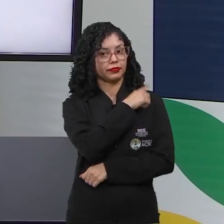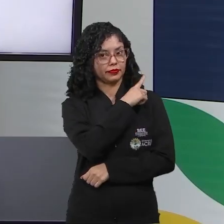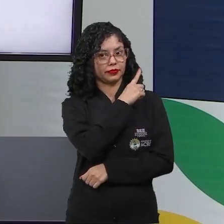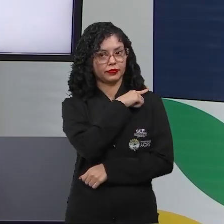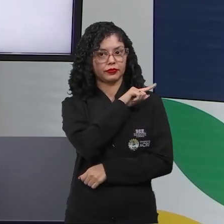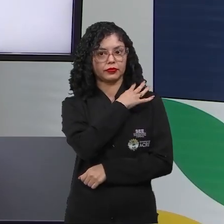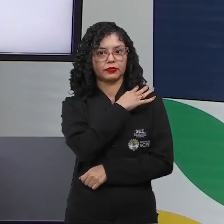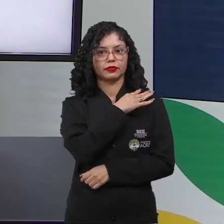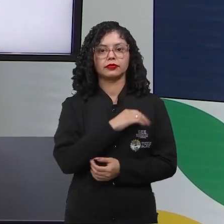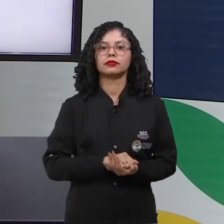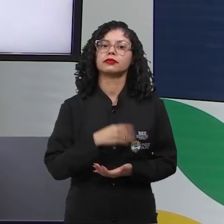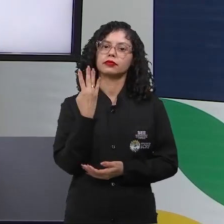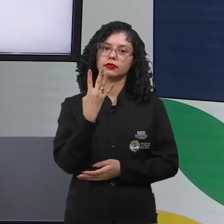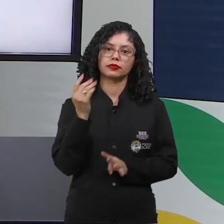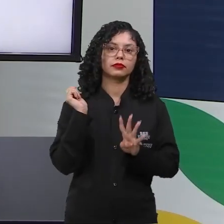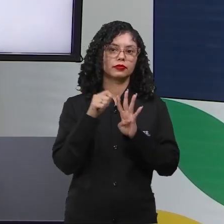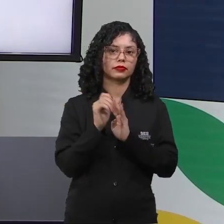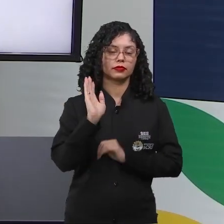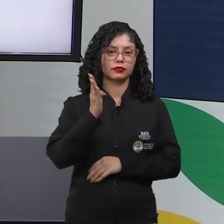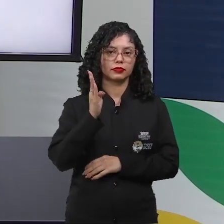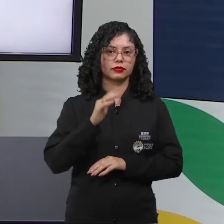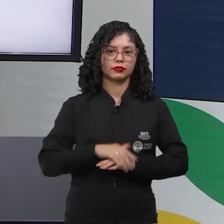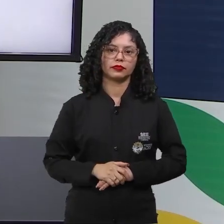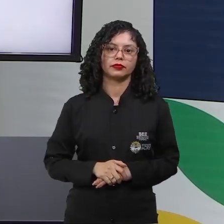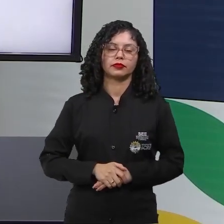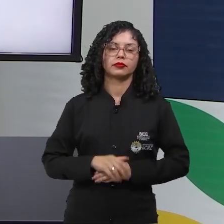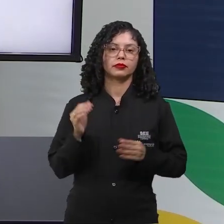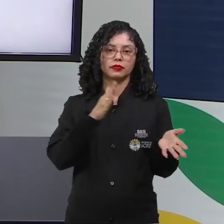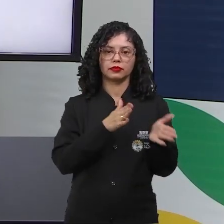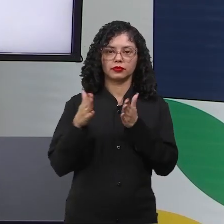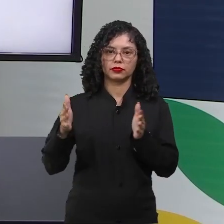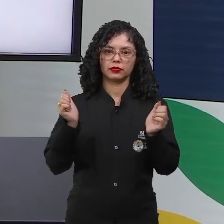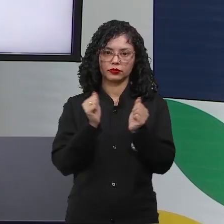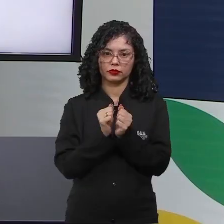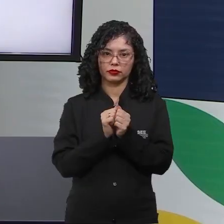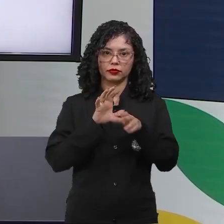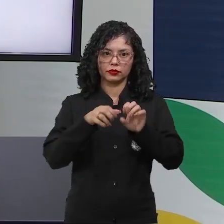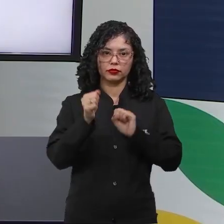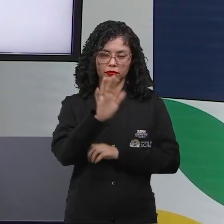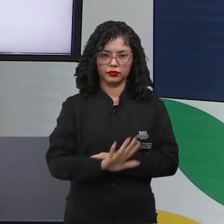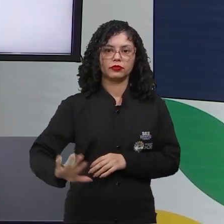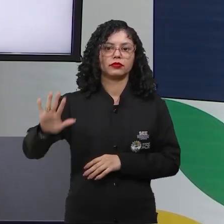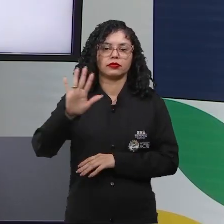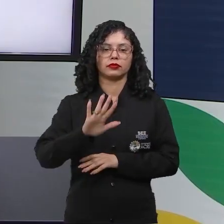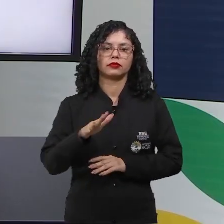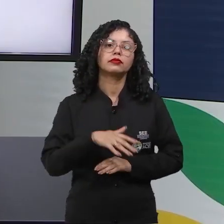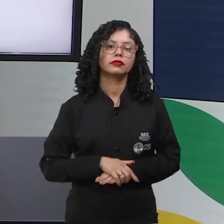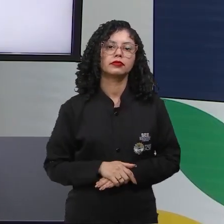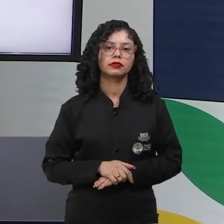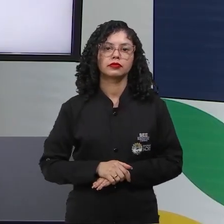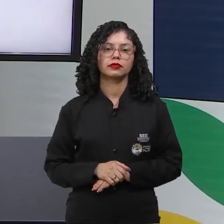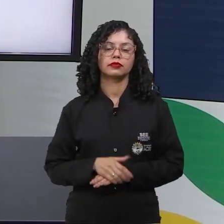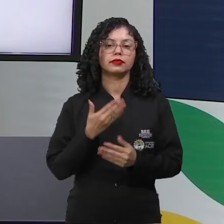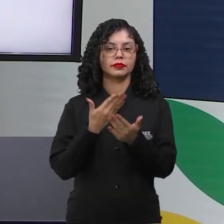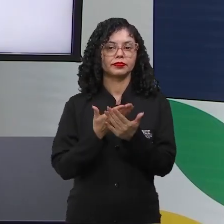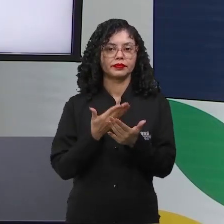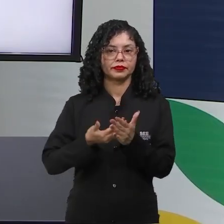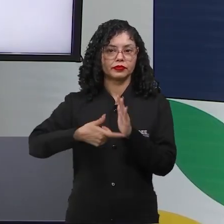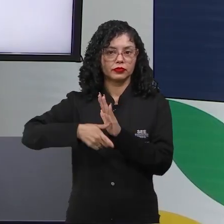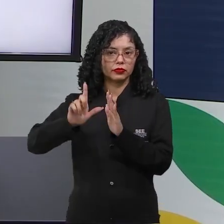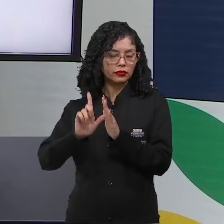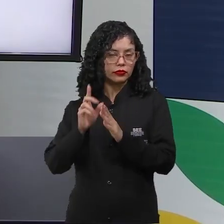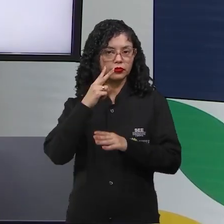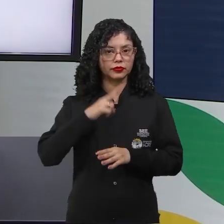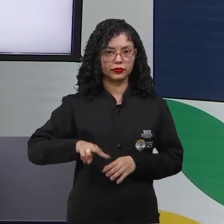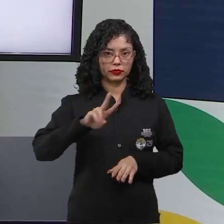série do quarto bimestre. Tudo isso fazendo parte da formação geral básica. Na aula anterior nós